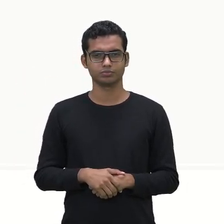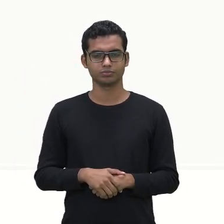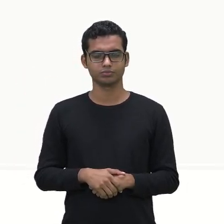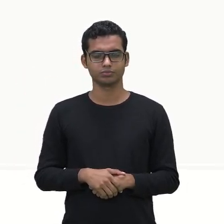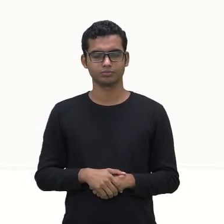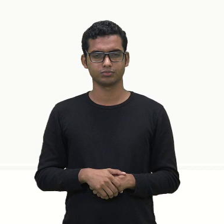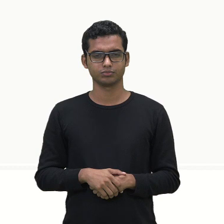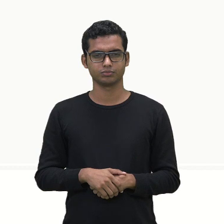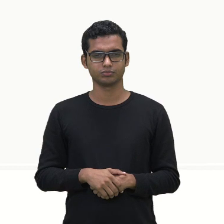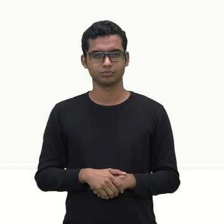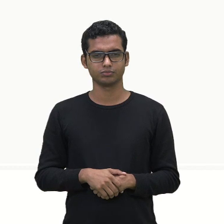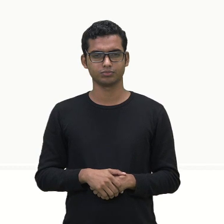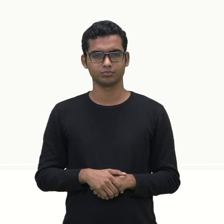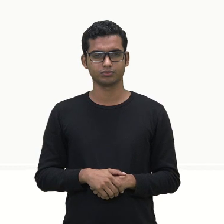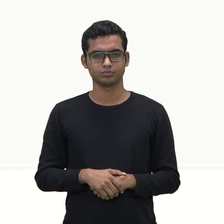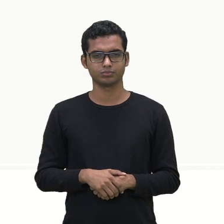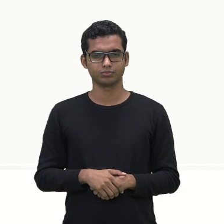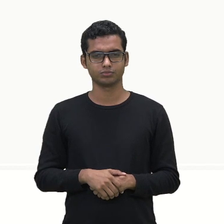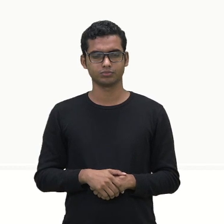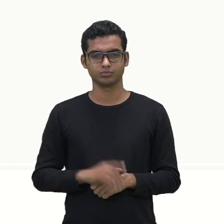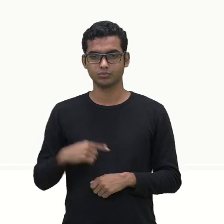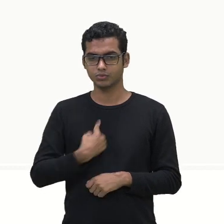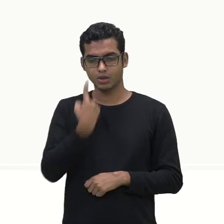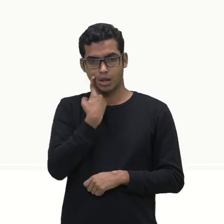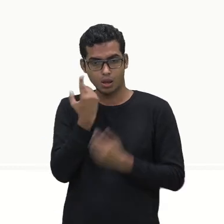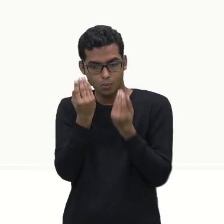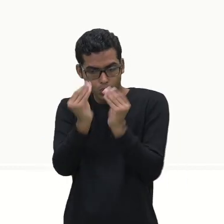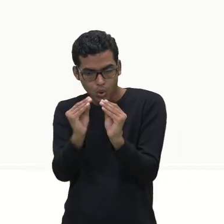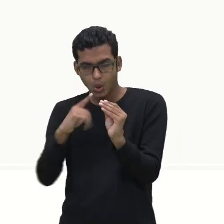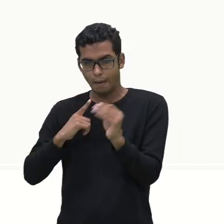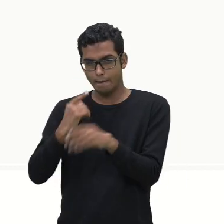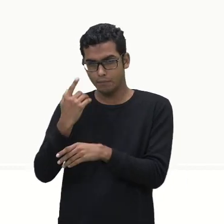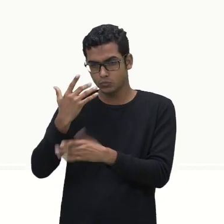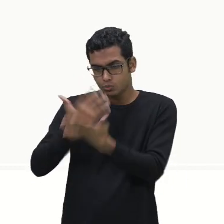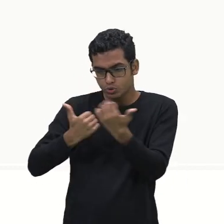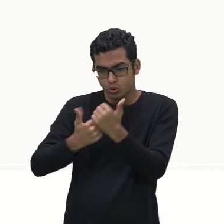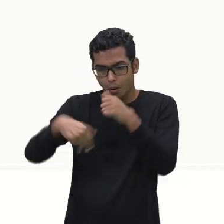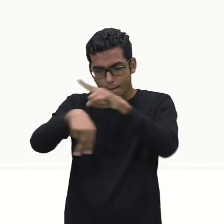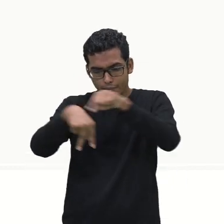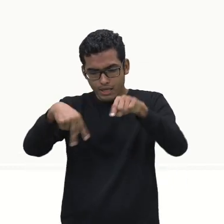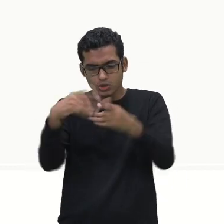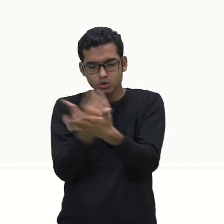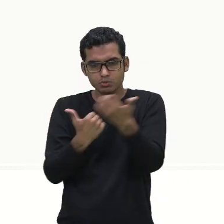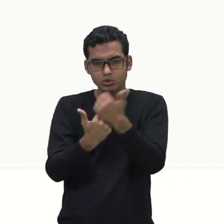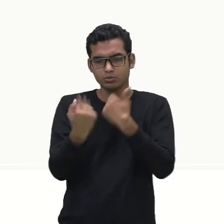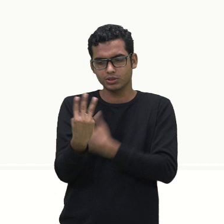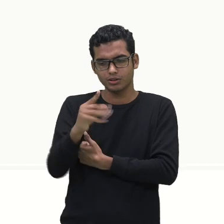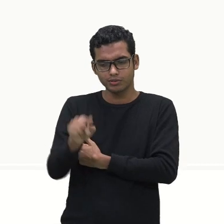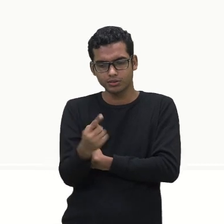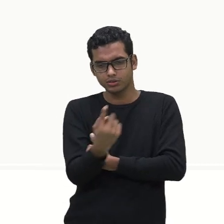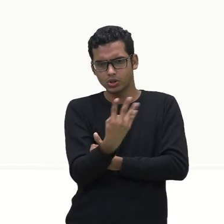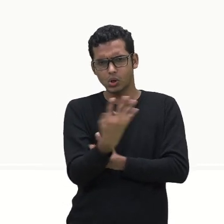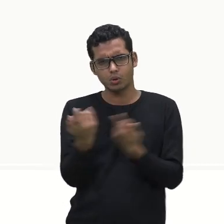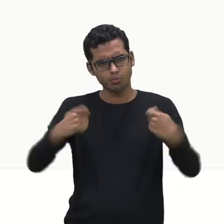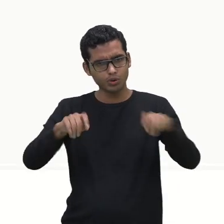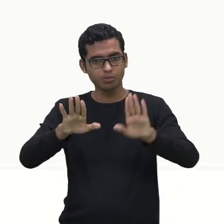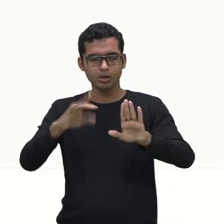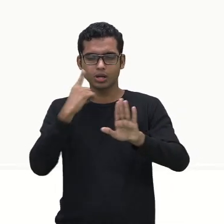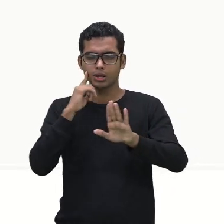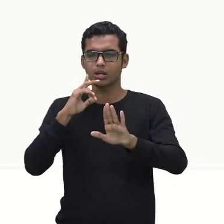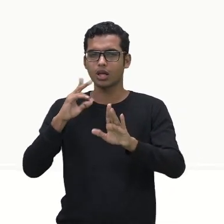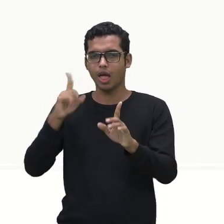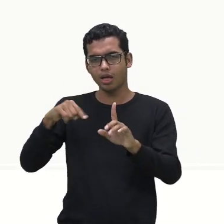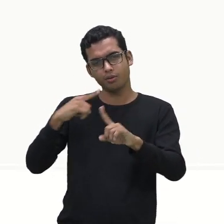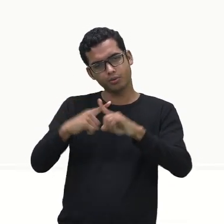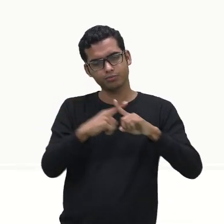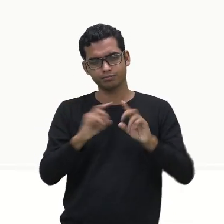colocou, né, o π valendo 3,14, mas se precisasse substituir, você sabe que isso aí é uma multiplicação, né?